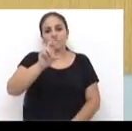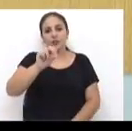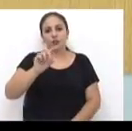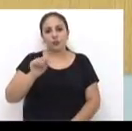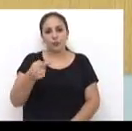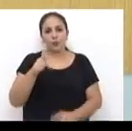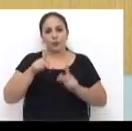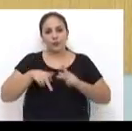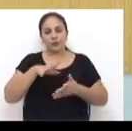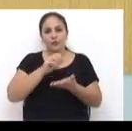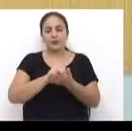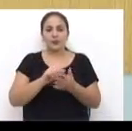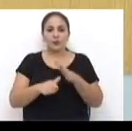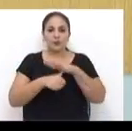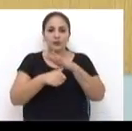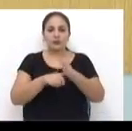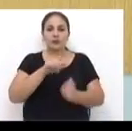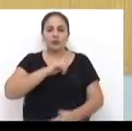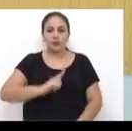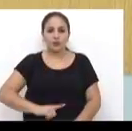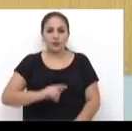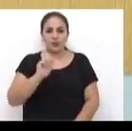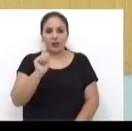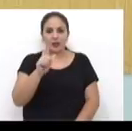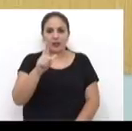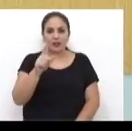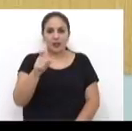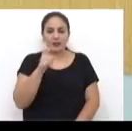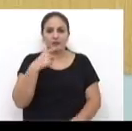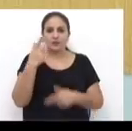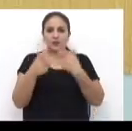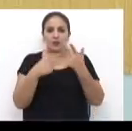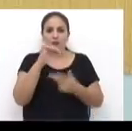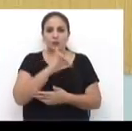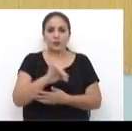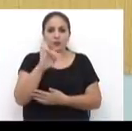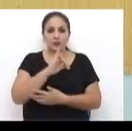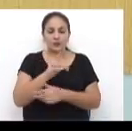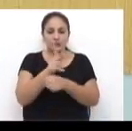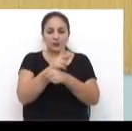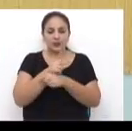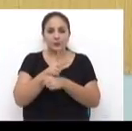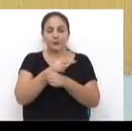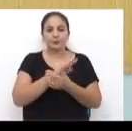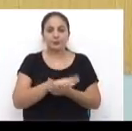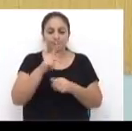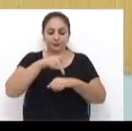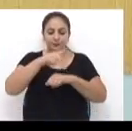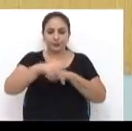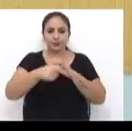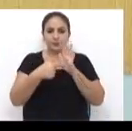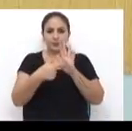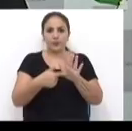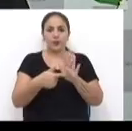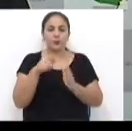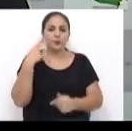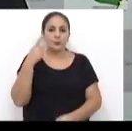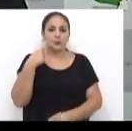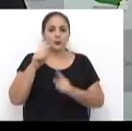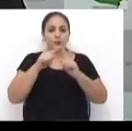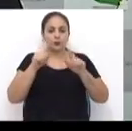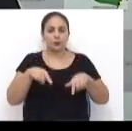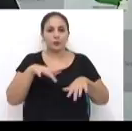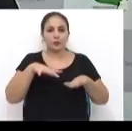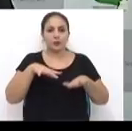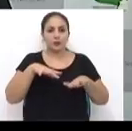de 20 mil pessoas cadastradas. O líder do governo, o vereador Alex Necker, comentou a importância das câmeras. O Passo